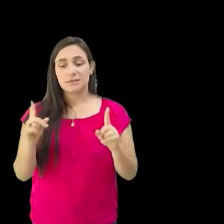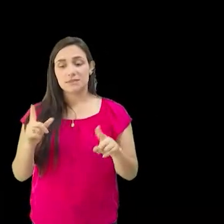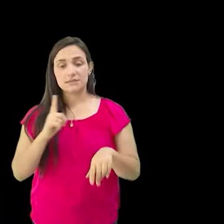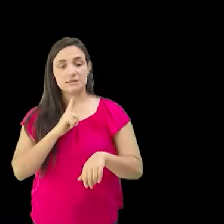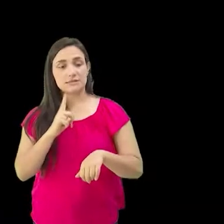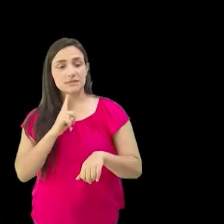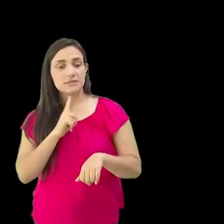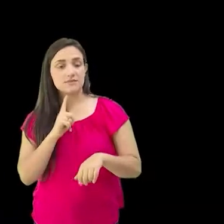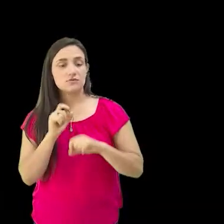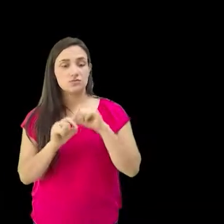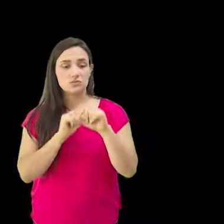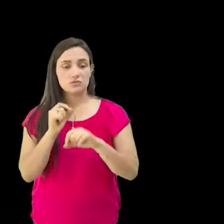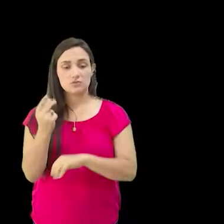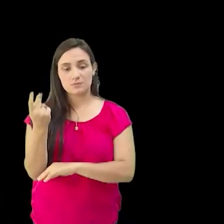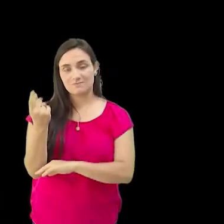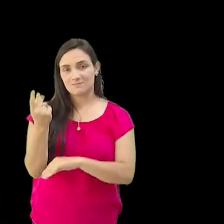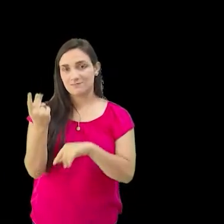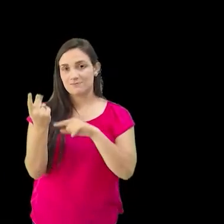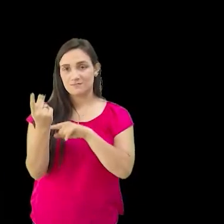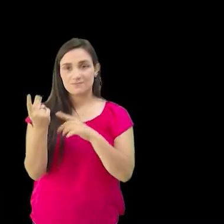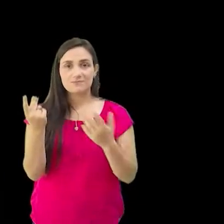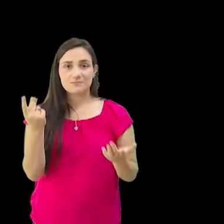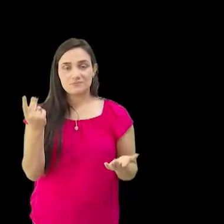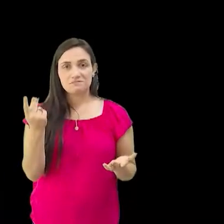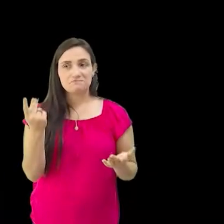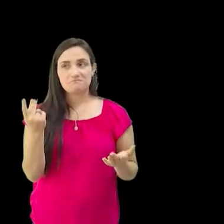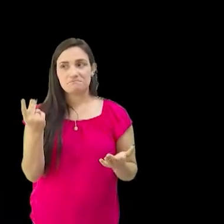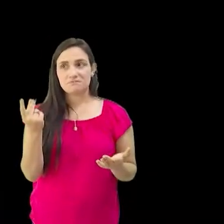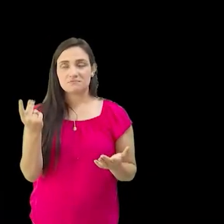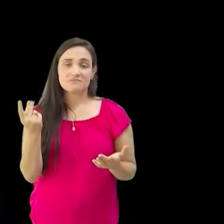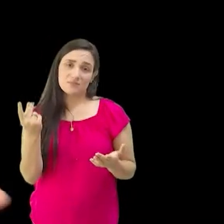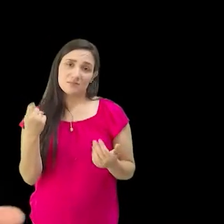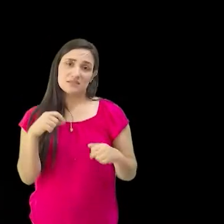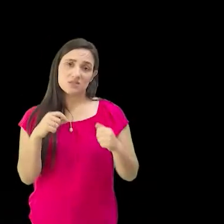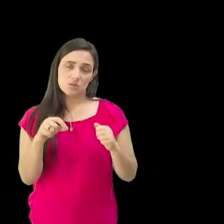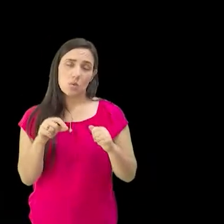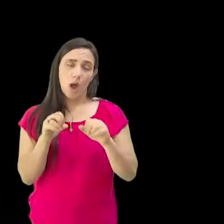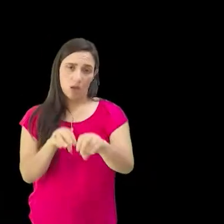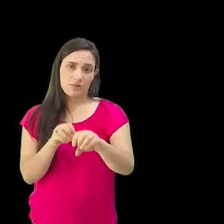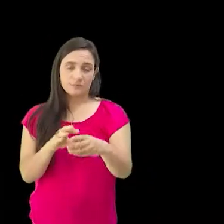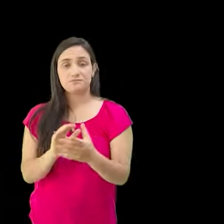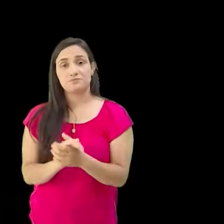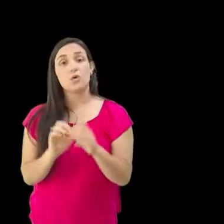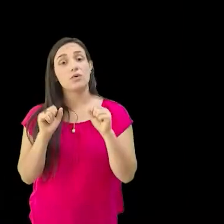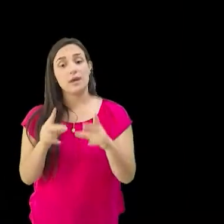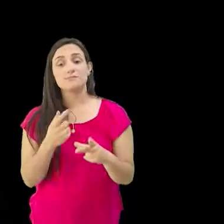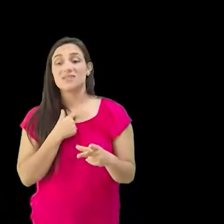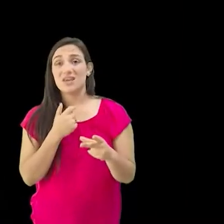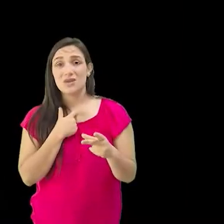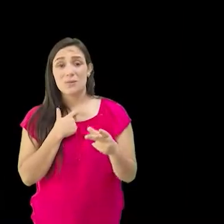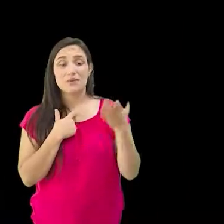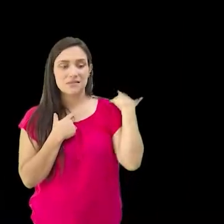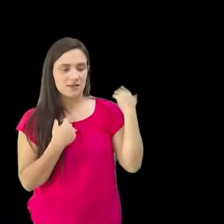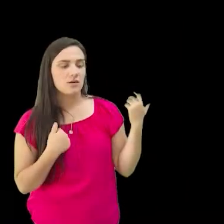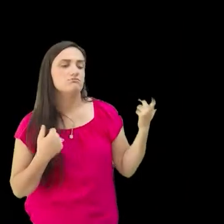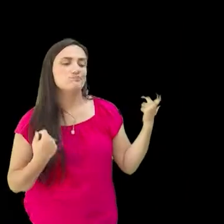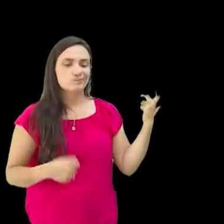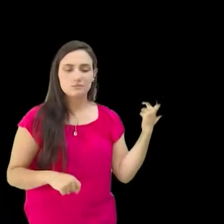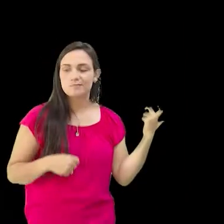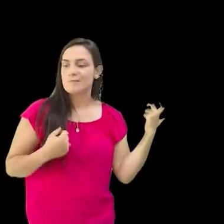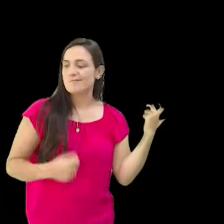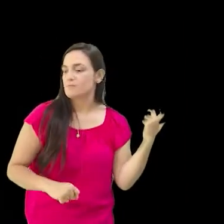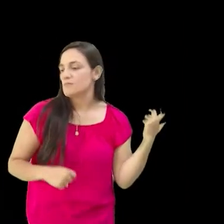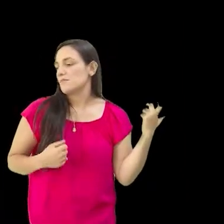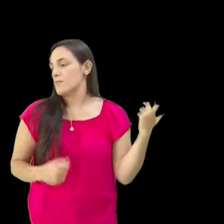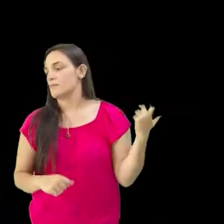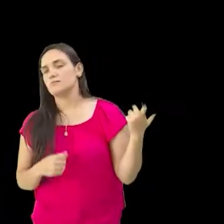parte financeira realmente estava difícil e eu toquei, antes de fazer educação física, eu toquei na noite, né? E aí, cara, a paga da noite estava